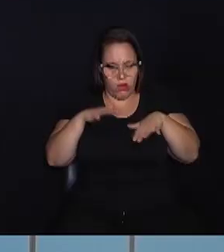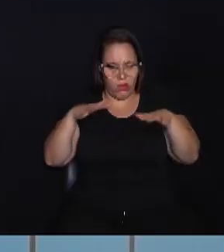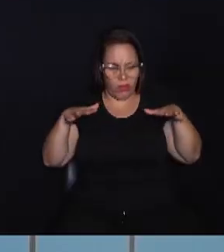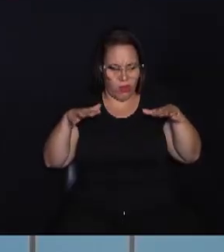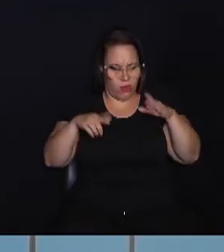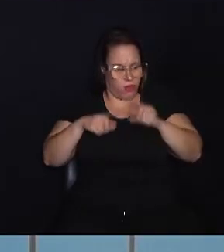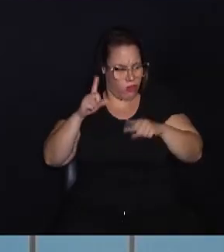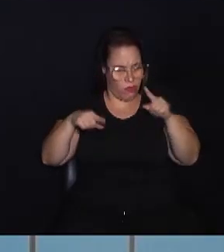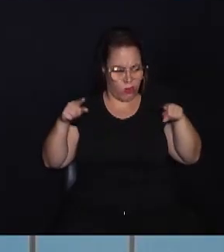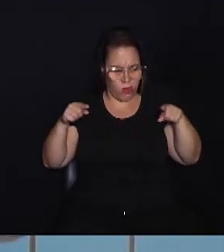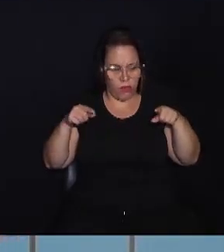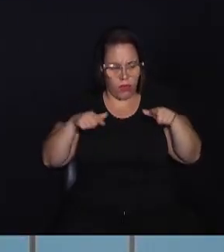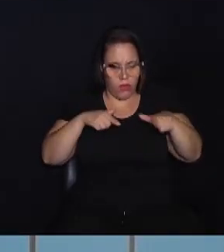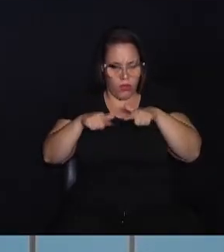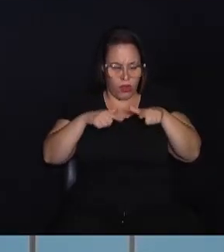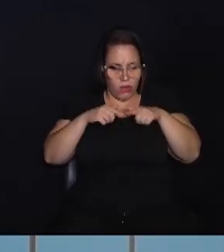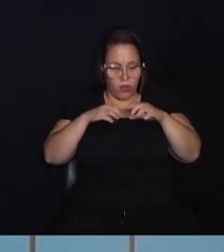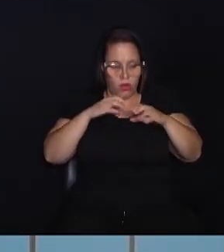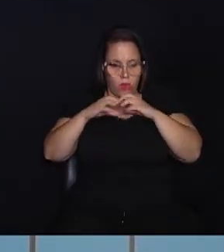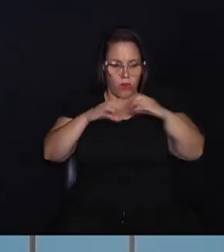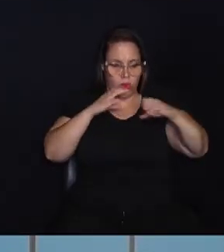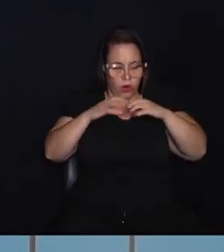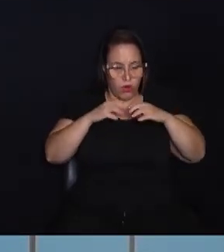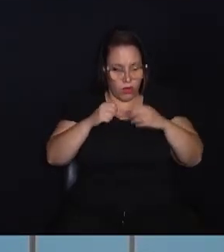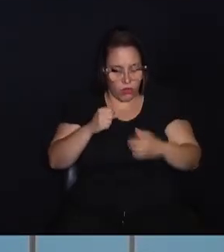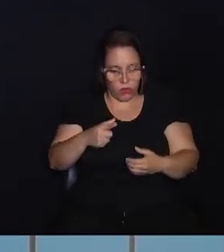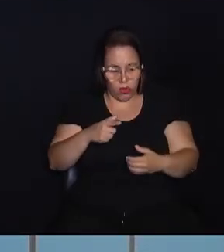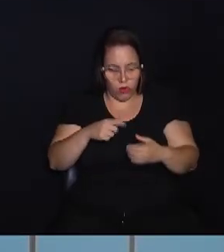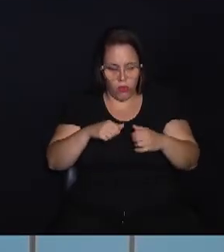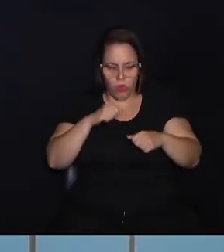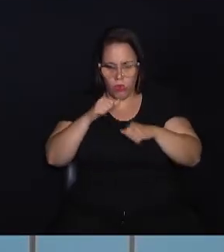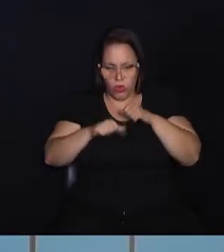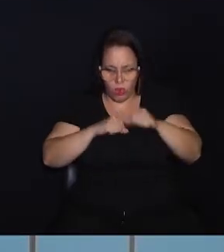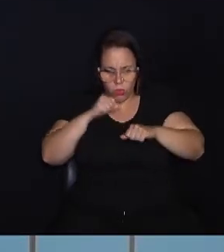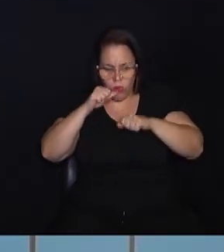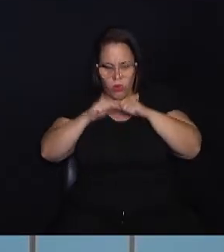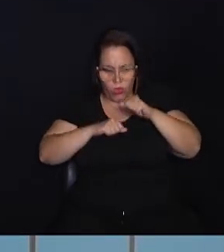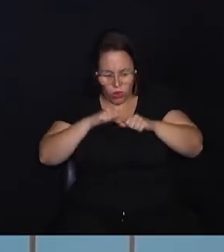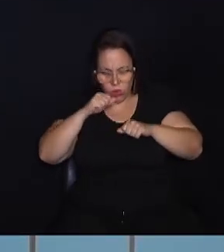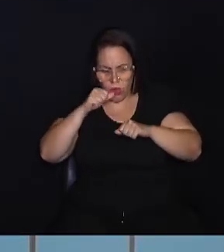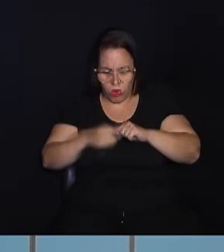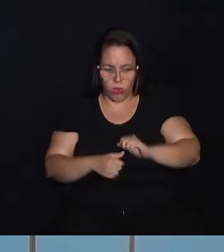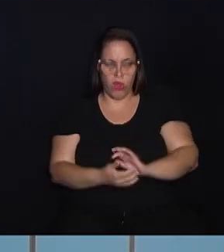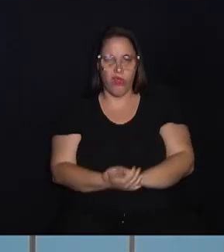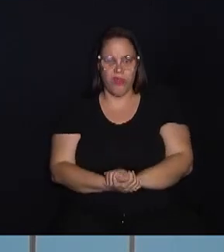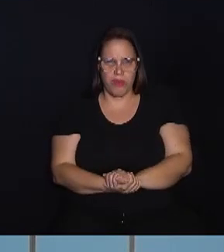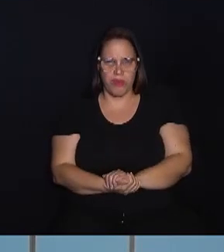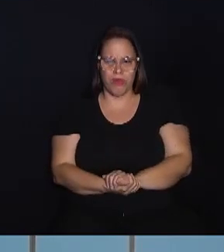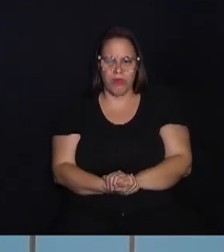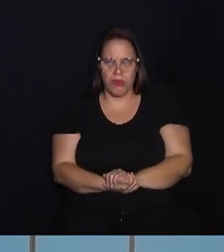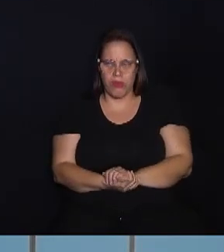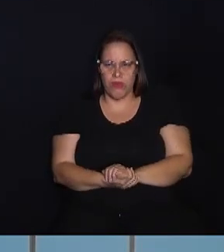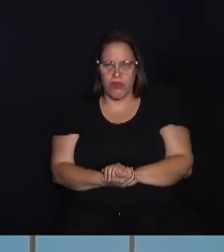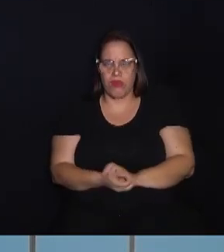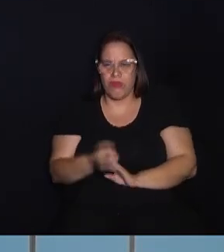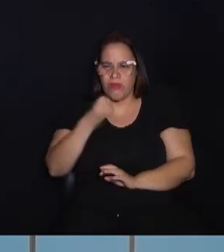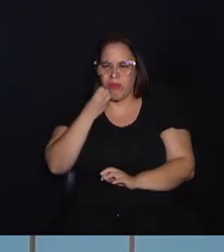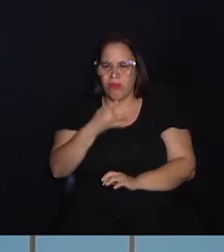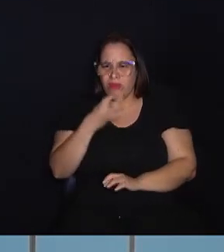série de coisas para quem trabalha em comunicação, enfim, mudou. Então isso eu vejo de uma maneira muito,